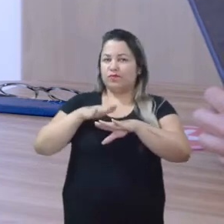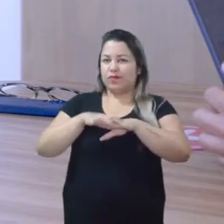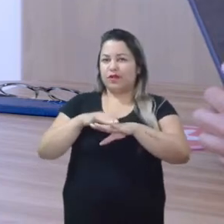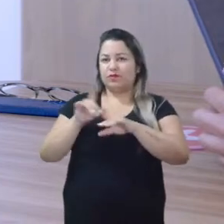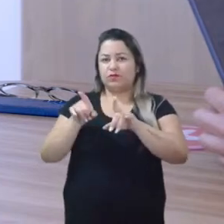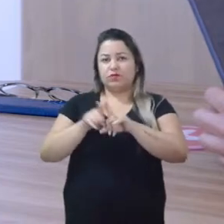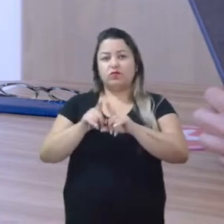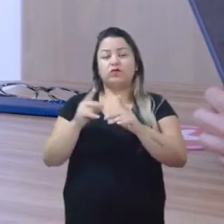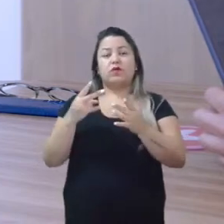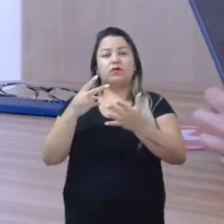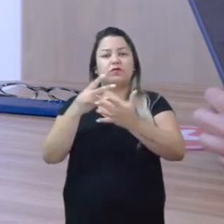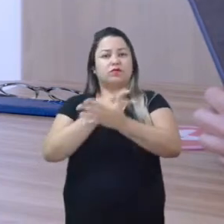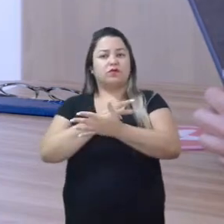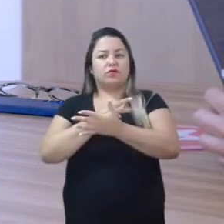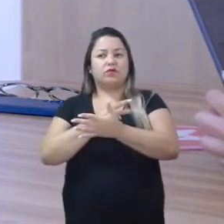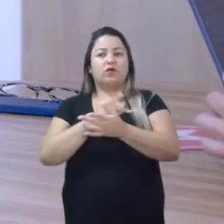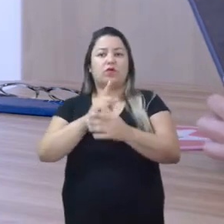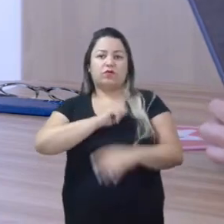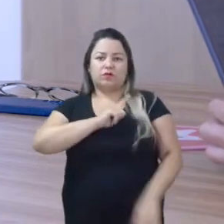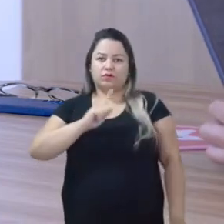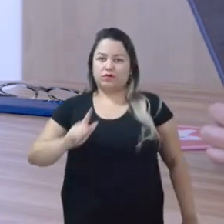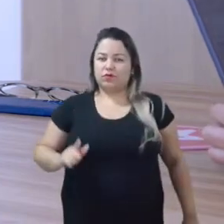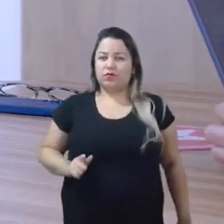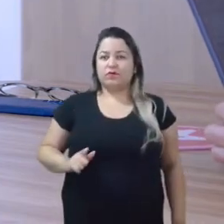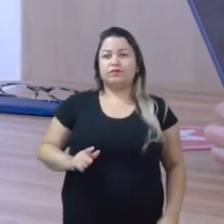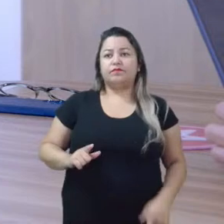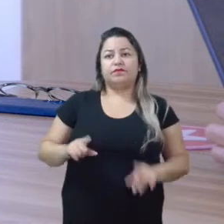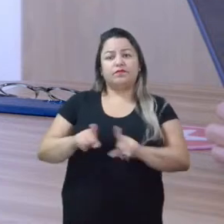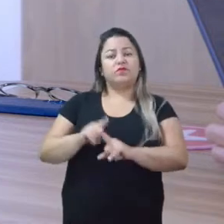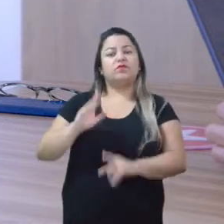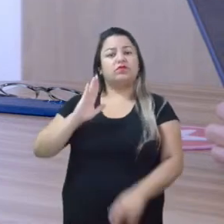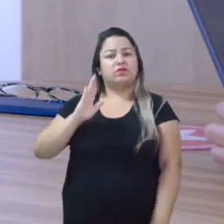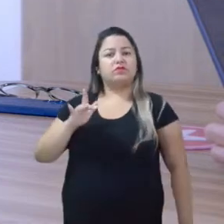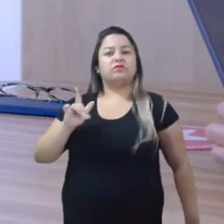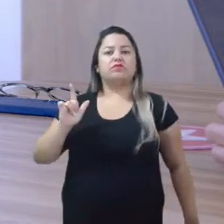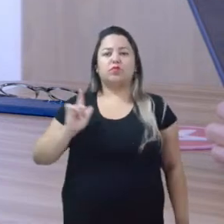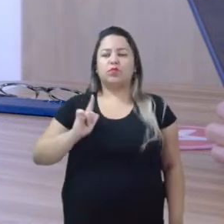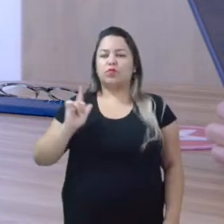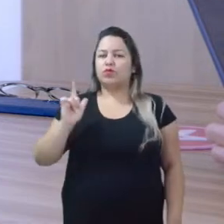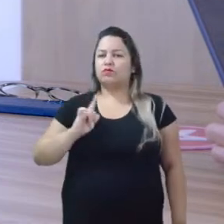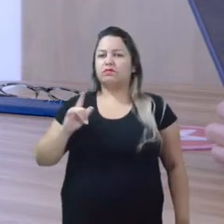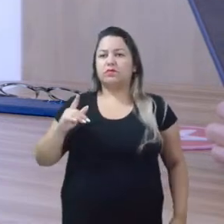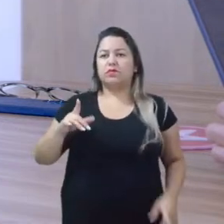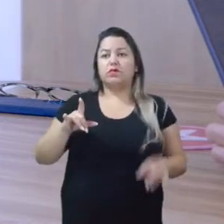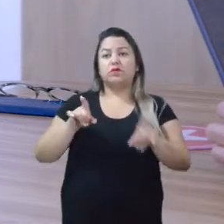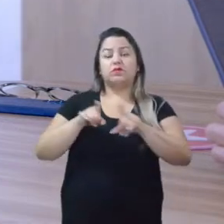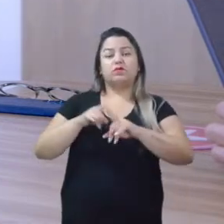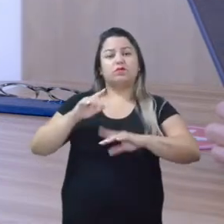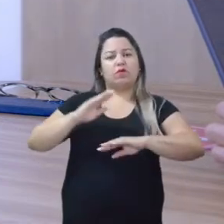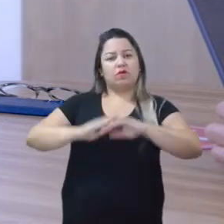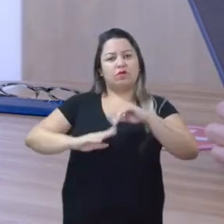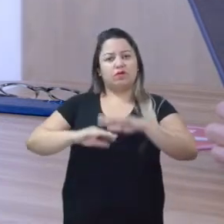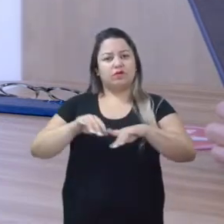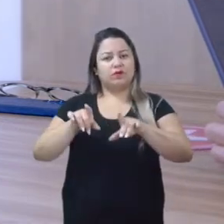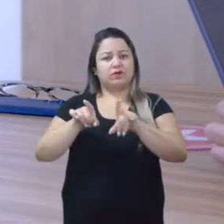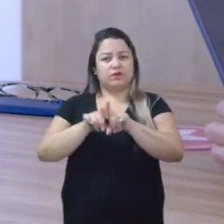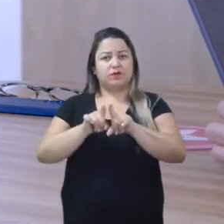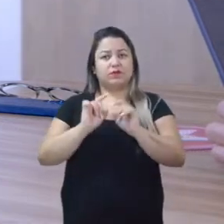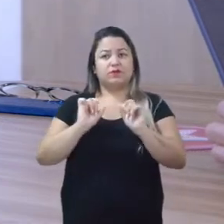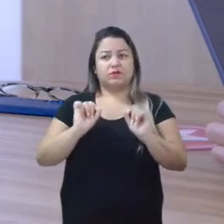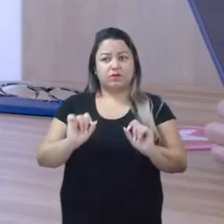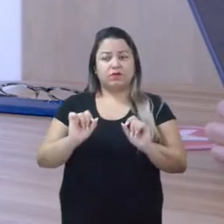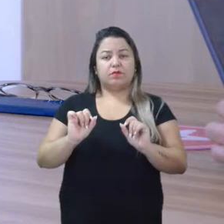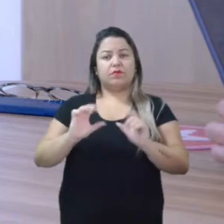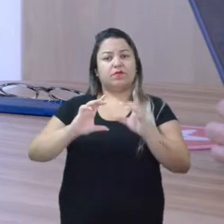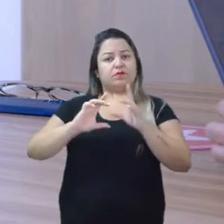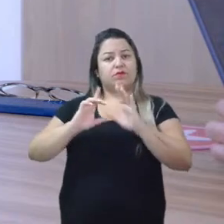seria o poder normativo. O Executivo já teve fases em que ia muito além no exercício do poder normativo, por meio da edição dos decretos, das